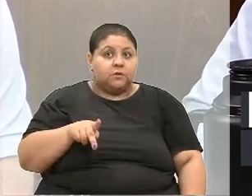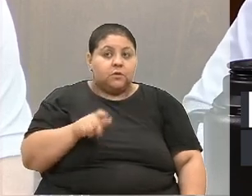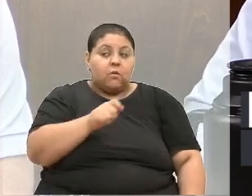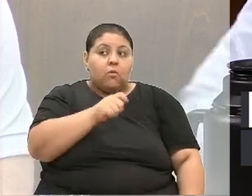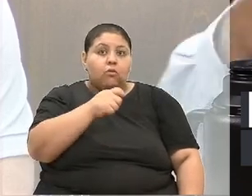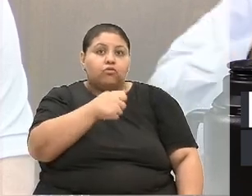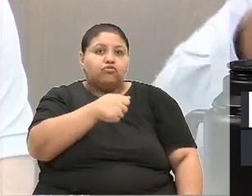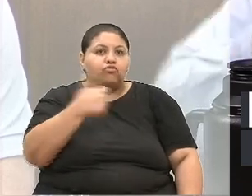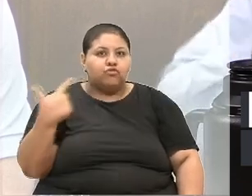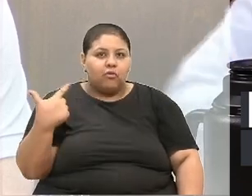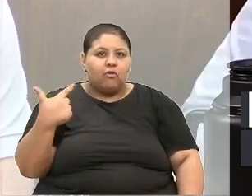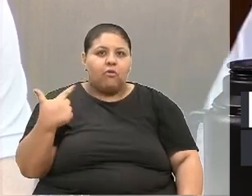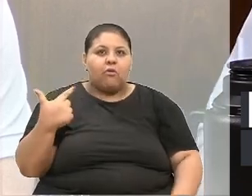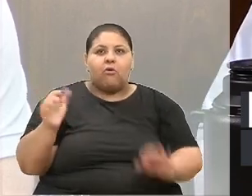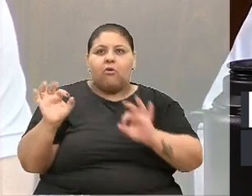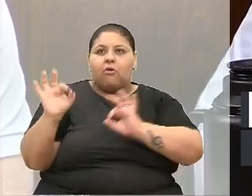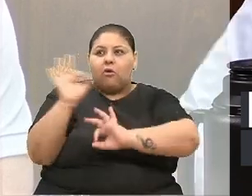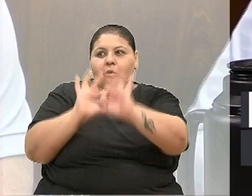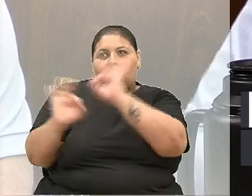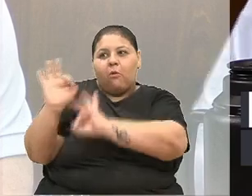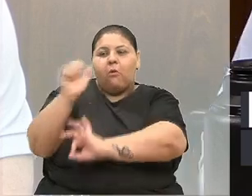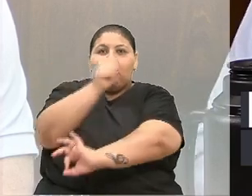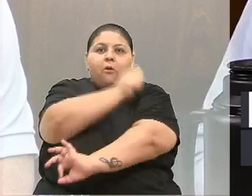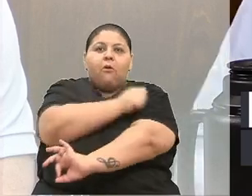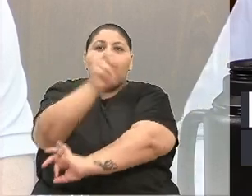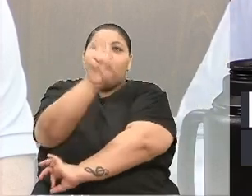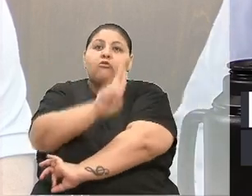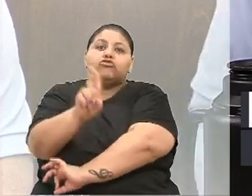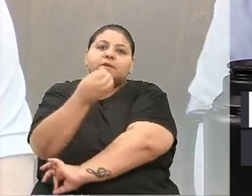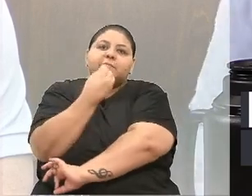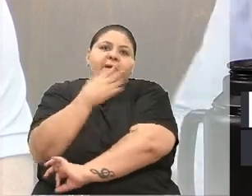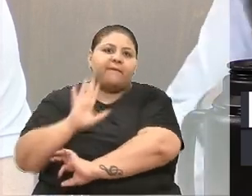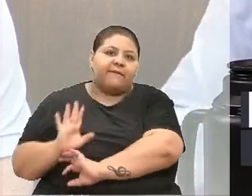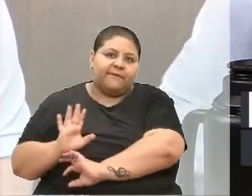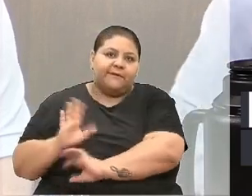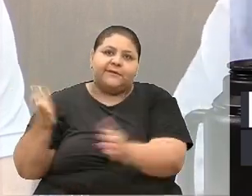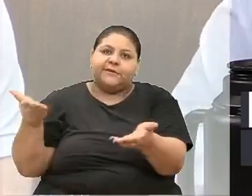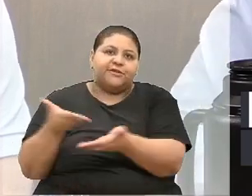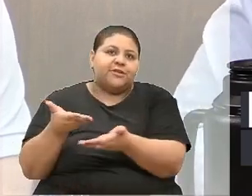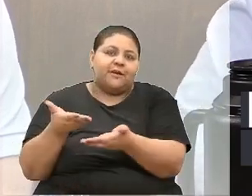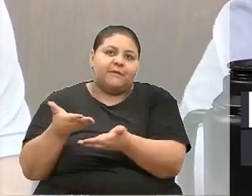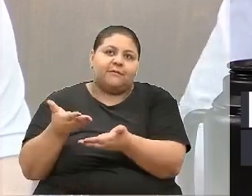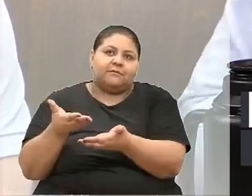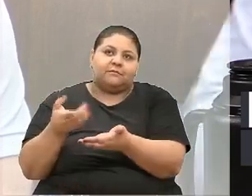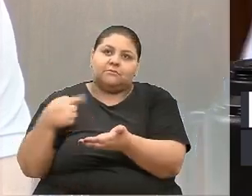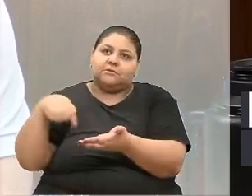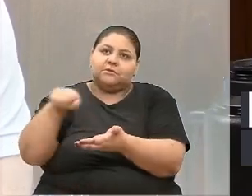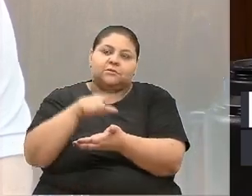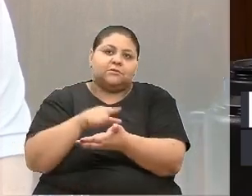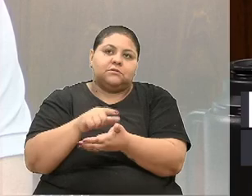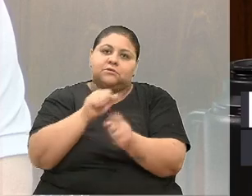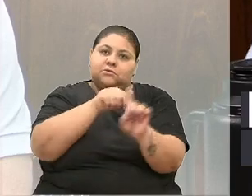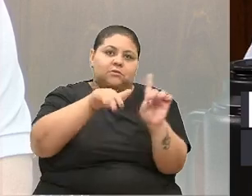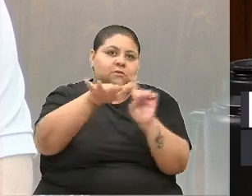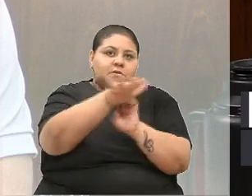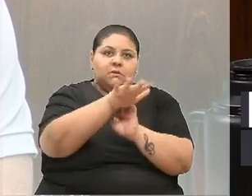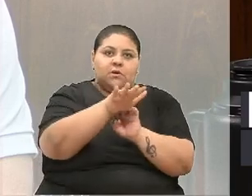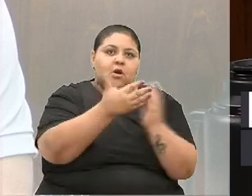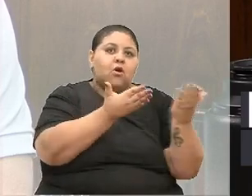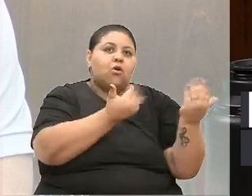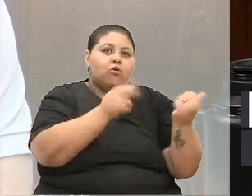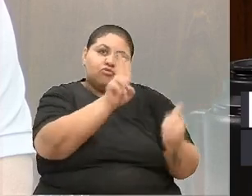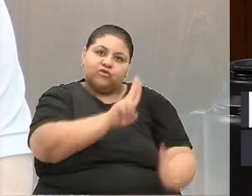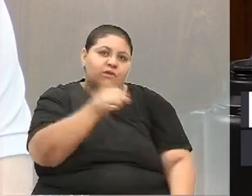efetivamente instrumentalizar os nossos alunos a utilizarem bem, já que nós não vamos... a sociedade é essa, a gurizada vai